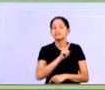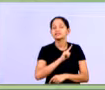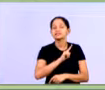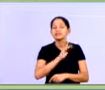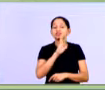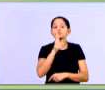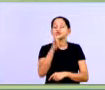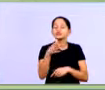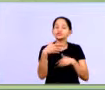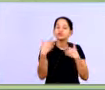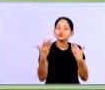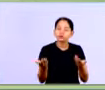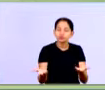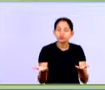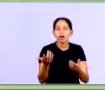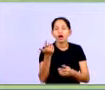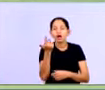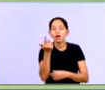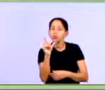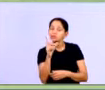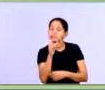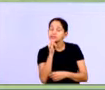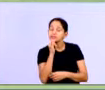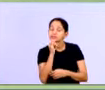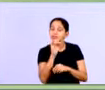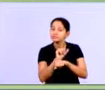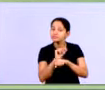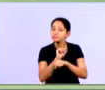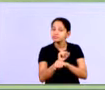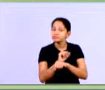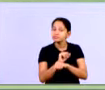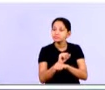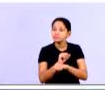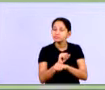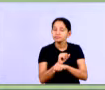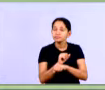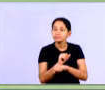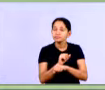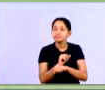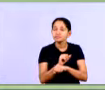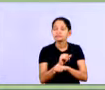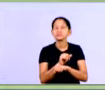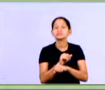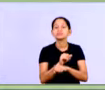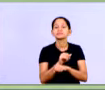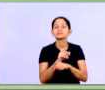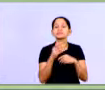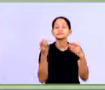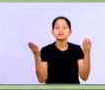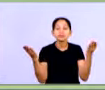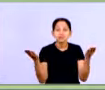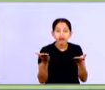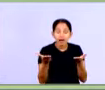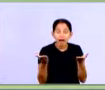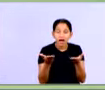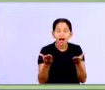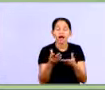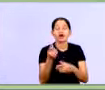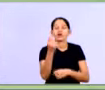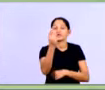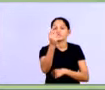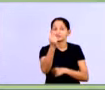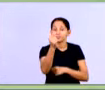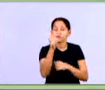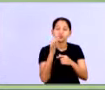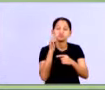Já... Você quer comentar alguma coisa, Denise? Não podemos passar, né? Já o valor futuro